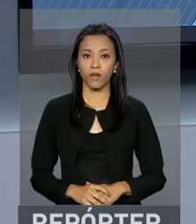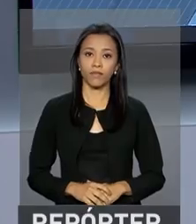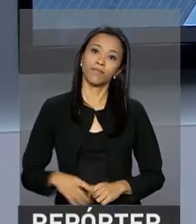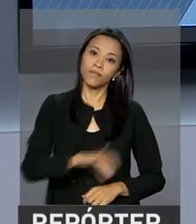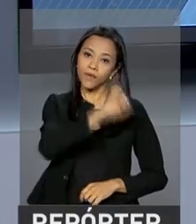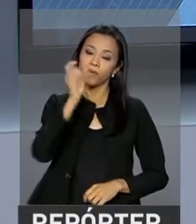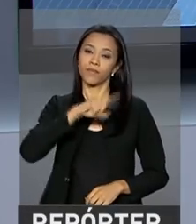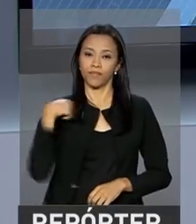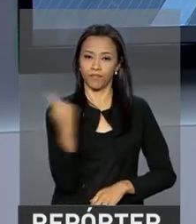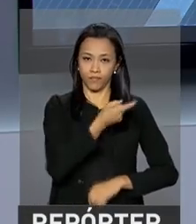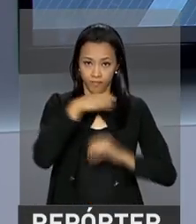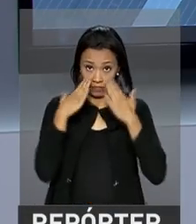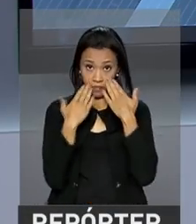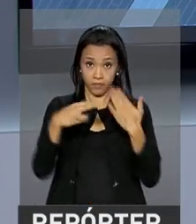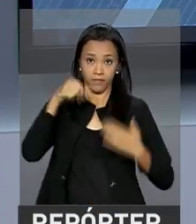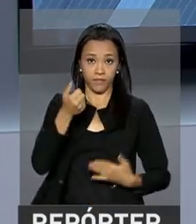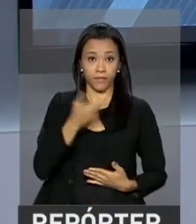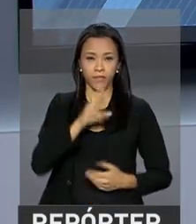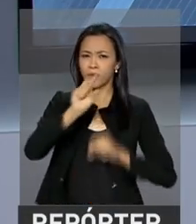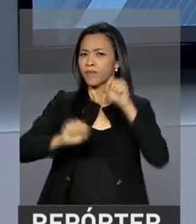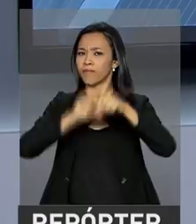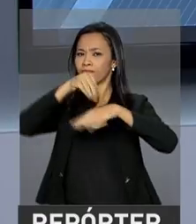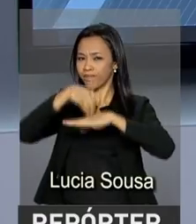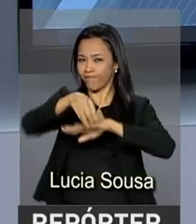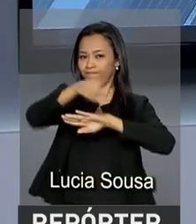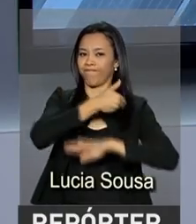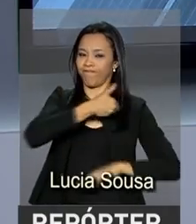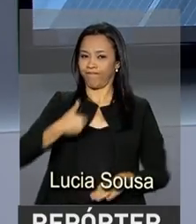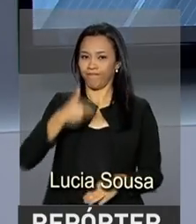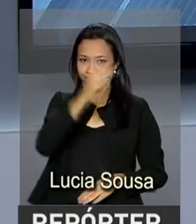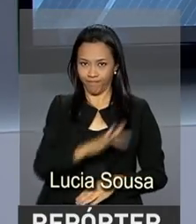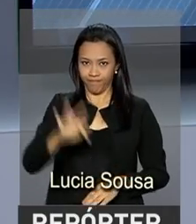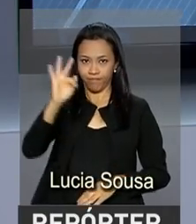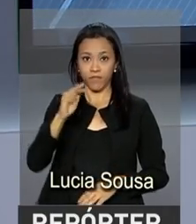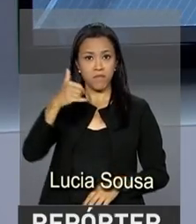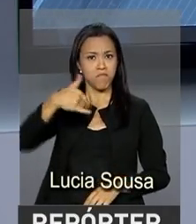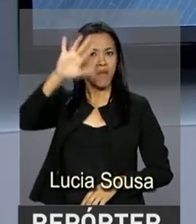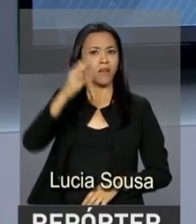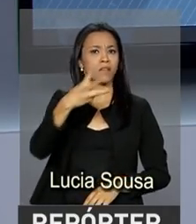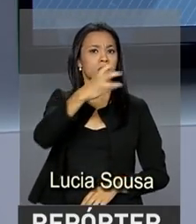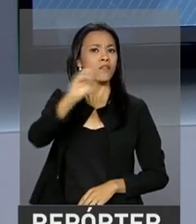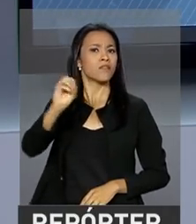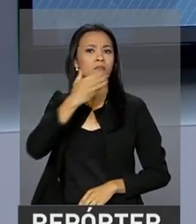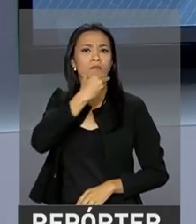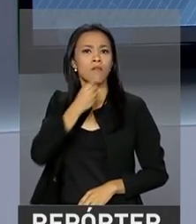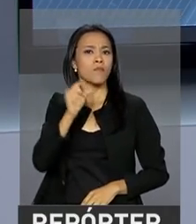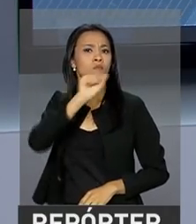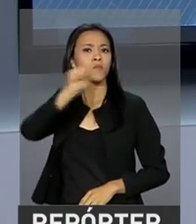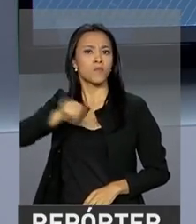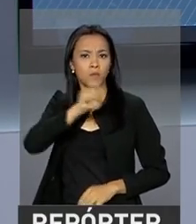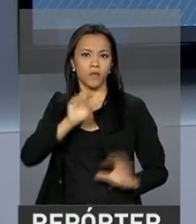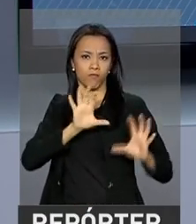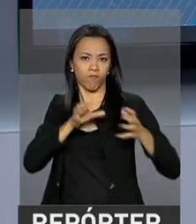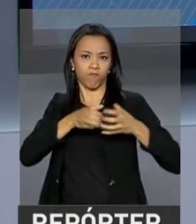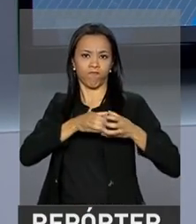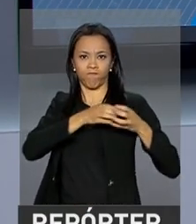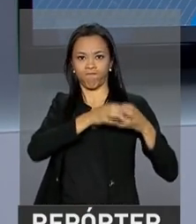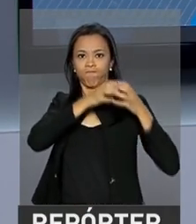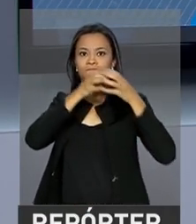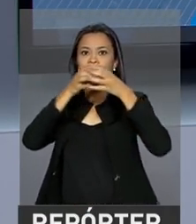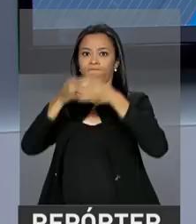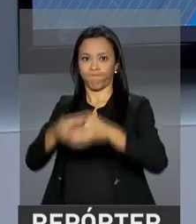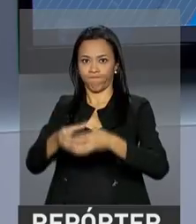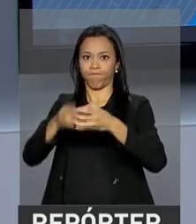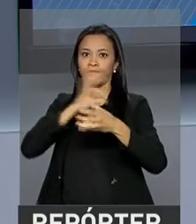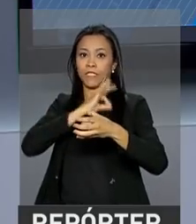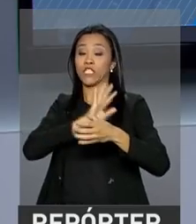Olá, o repórter NBR está de volta com as notícias do governo federal. Mais 300 homens da Força Nacional chegam ao Rio de